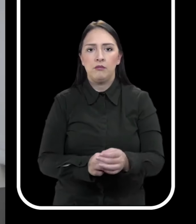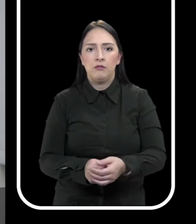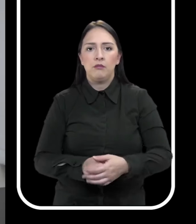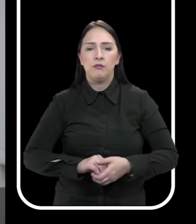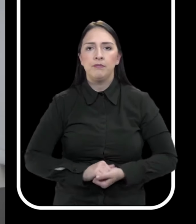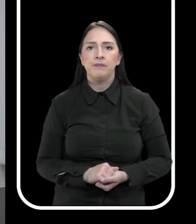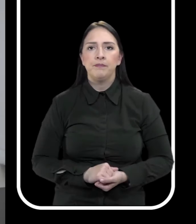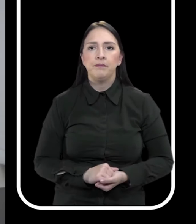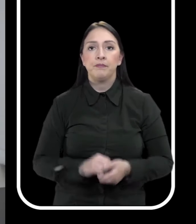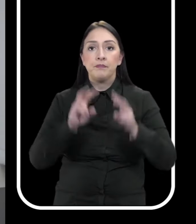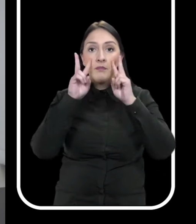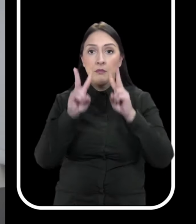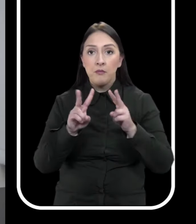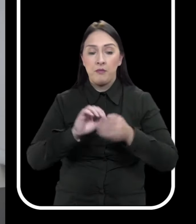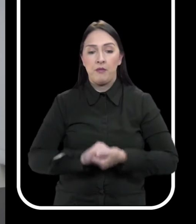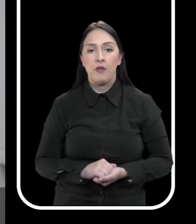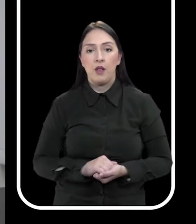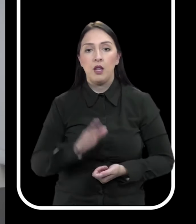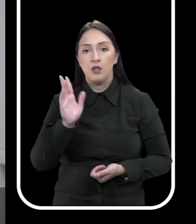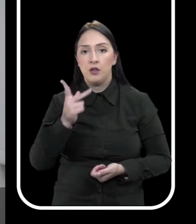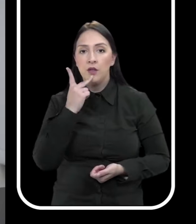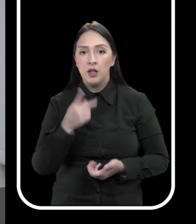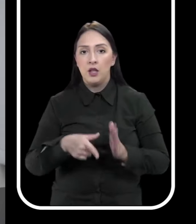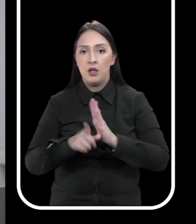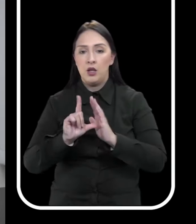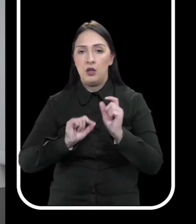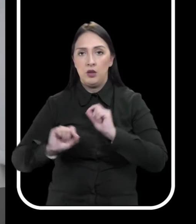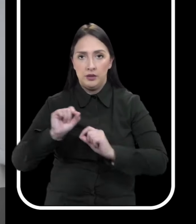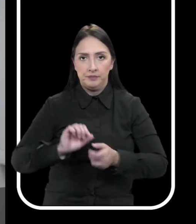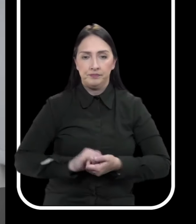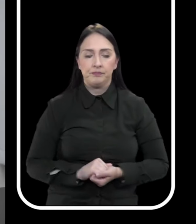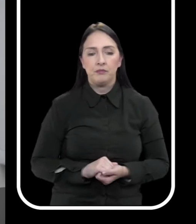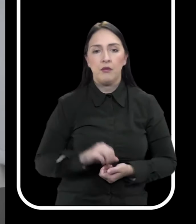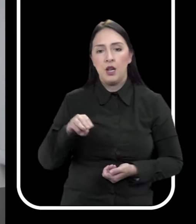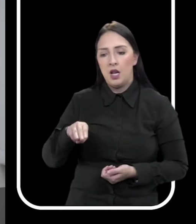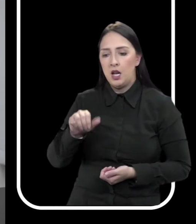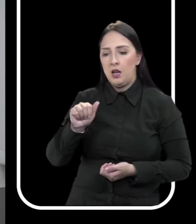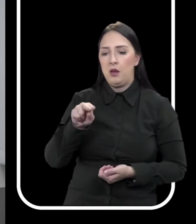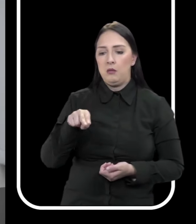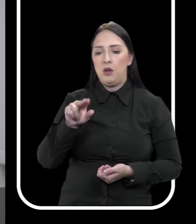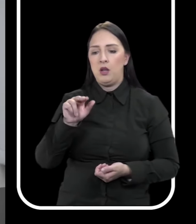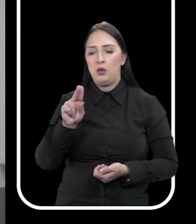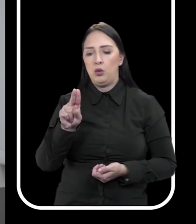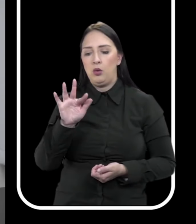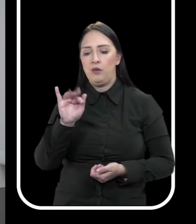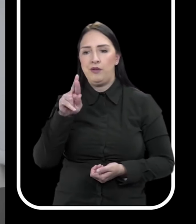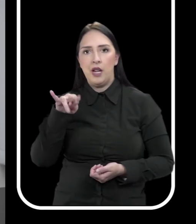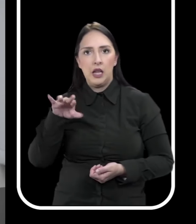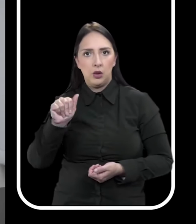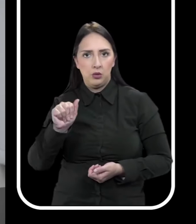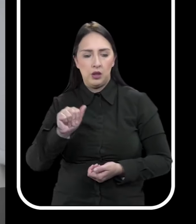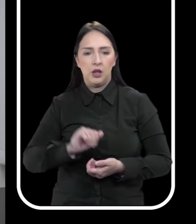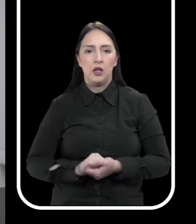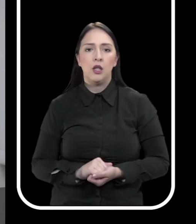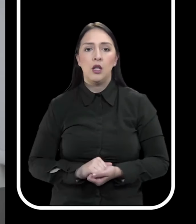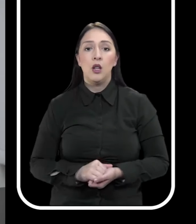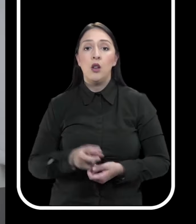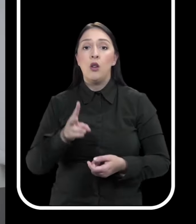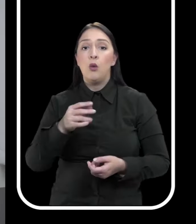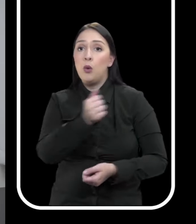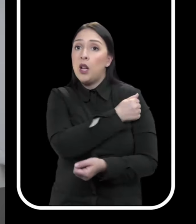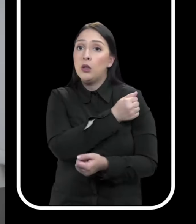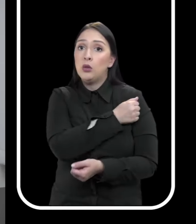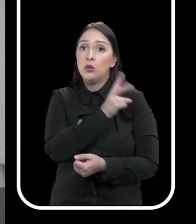vamos ver aqui, essa aqui de manufatura enxuta que eu havia comentado com vocês. Então, aqui o aluno vai